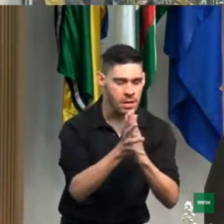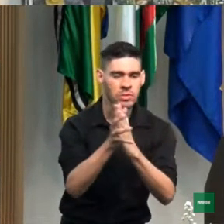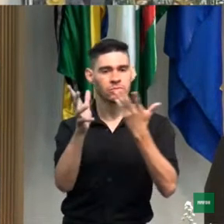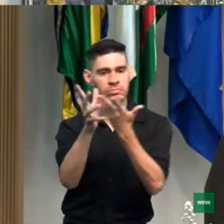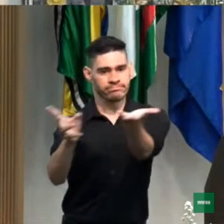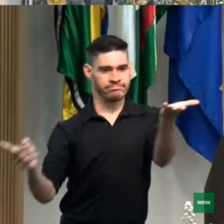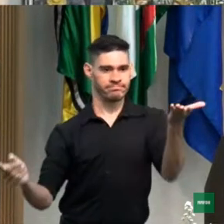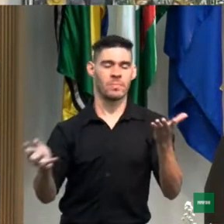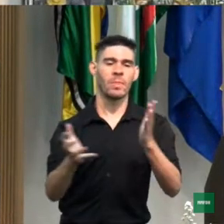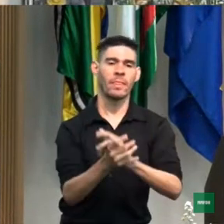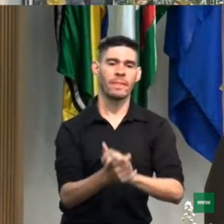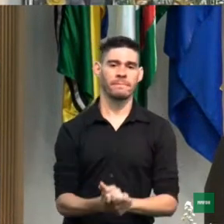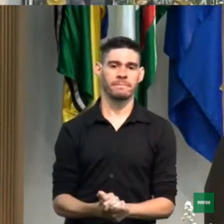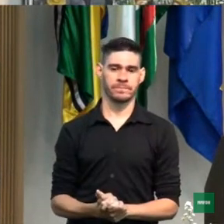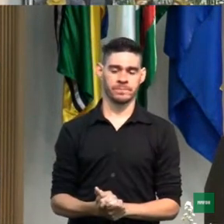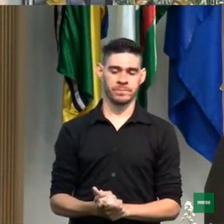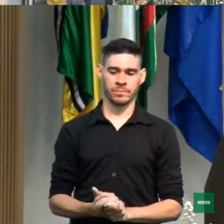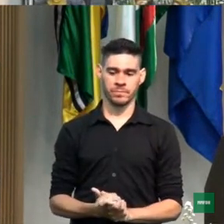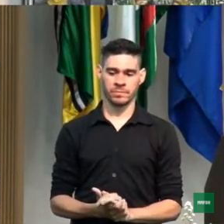vocês.